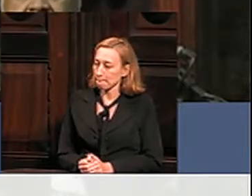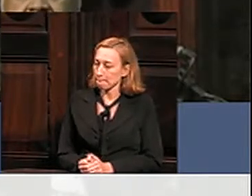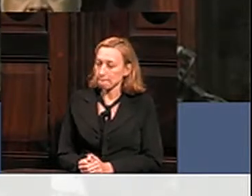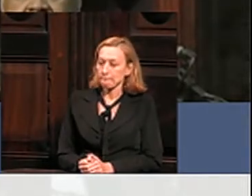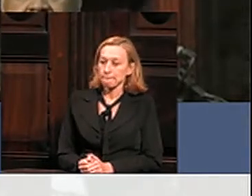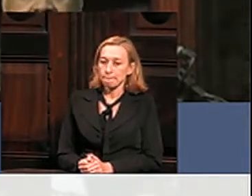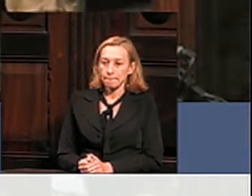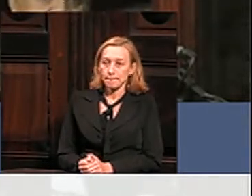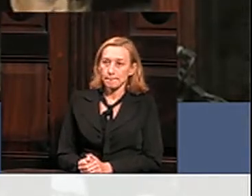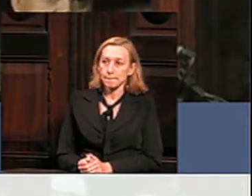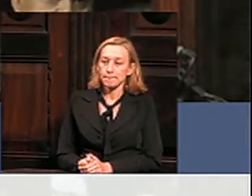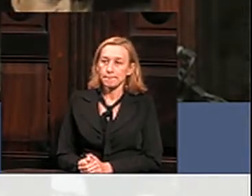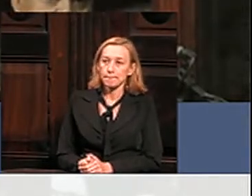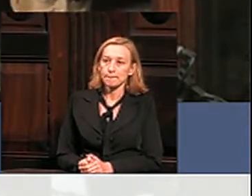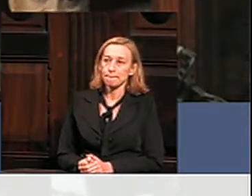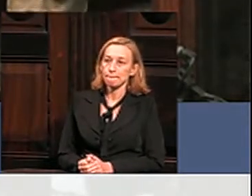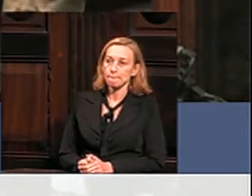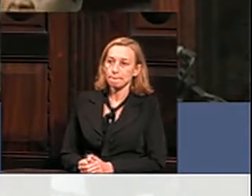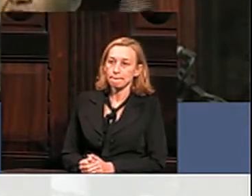Deputado